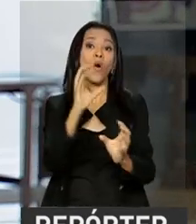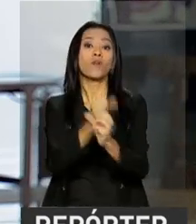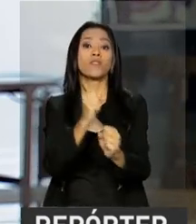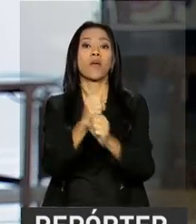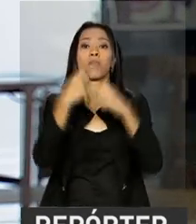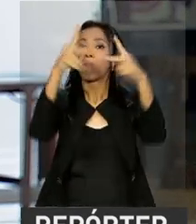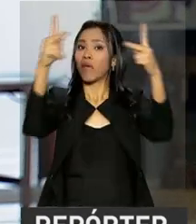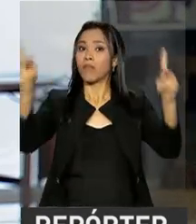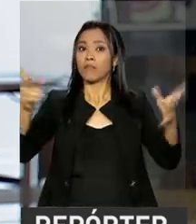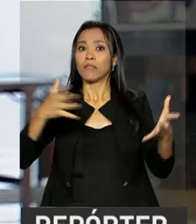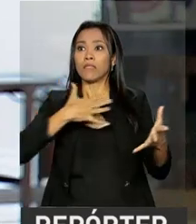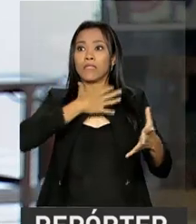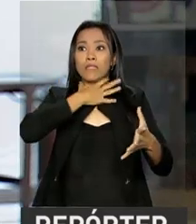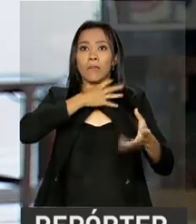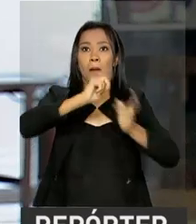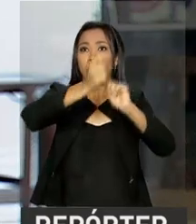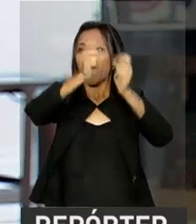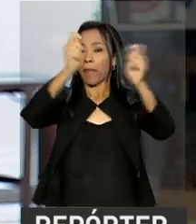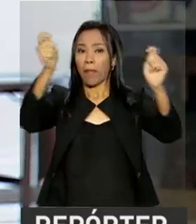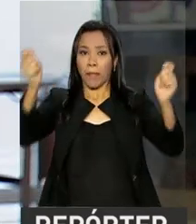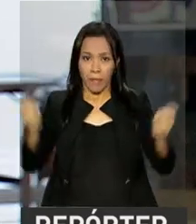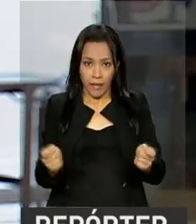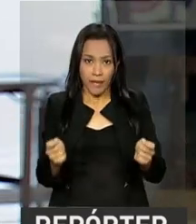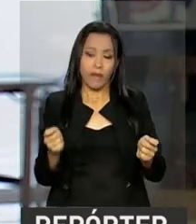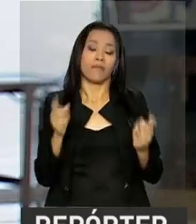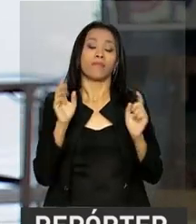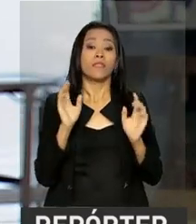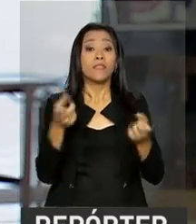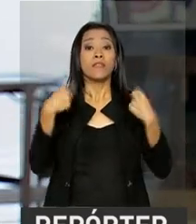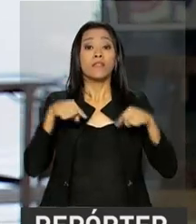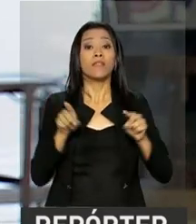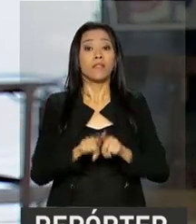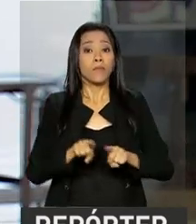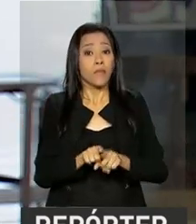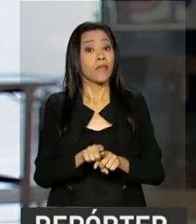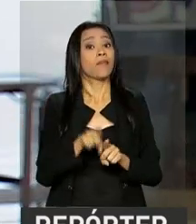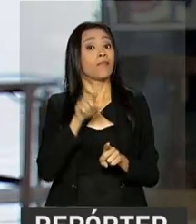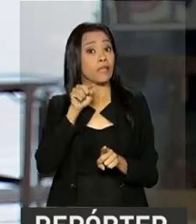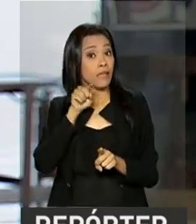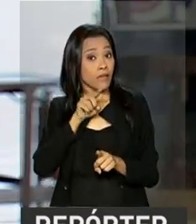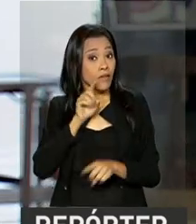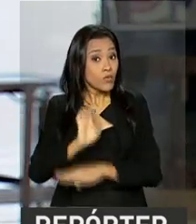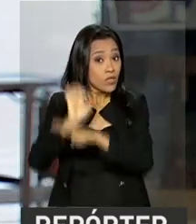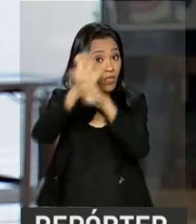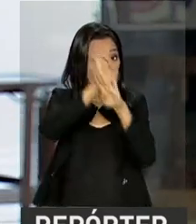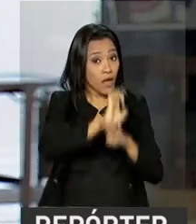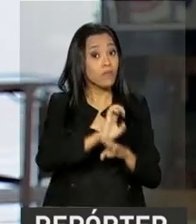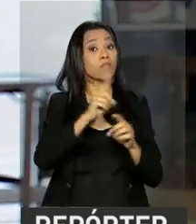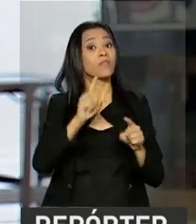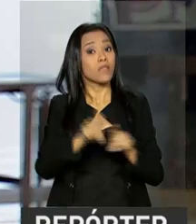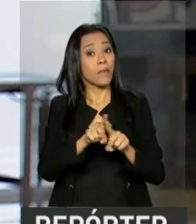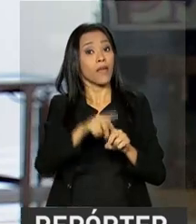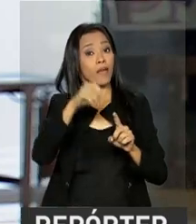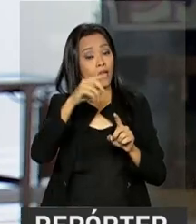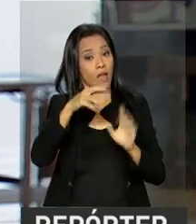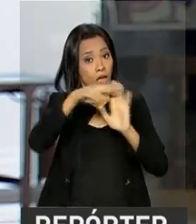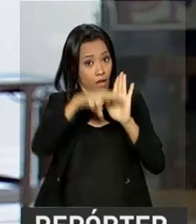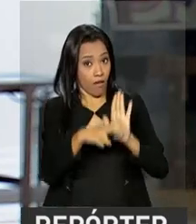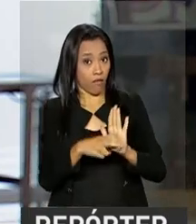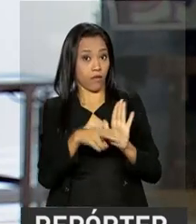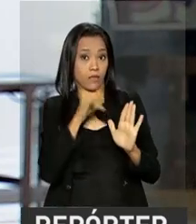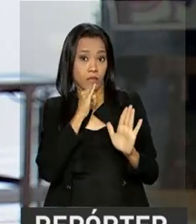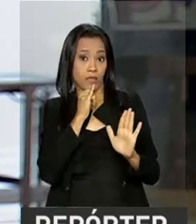gastos de pessoal e serviço da dívida e também desde que atendam às contrapartidas como por exemplo